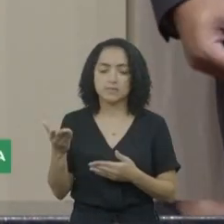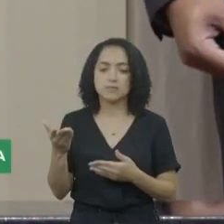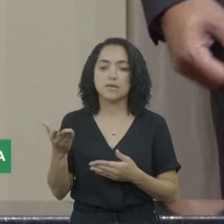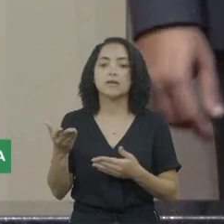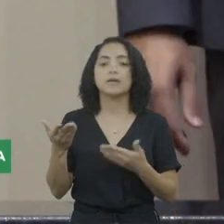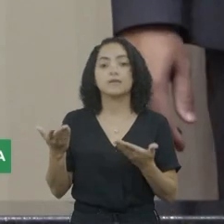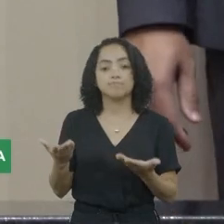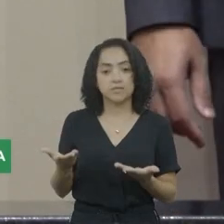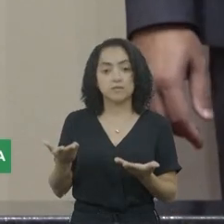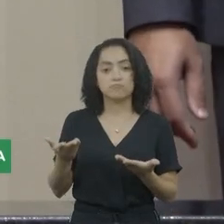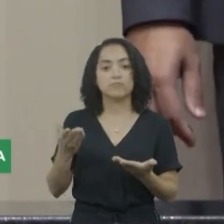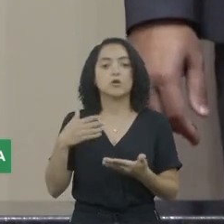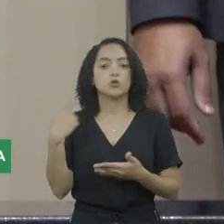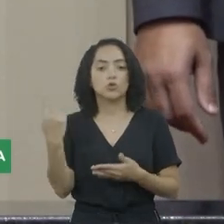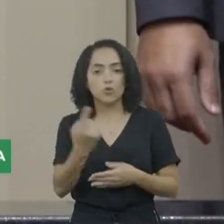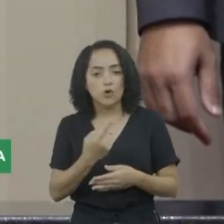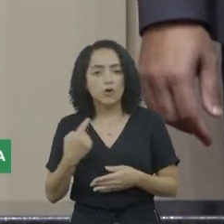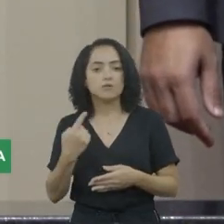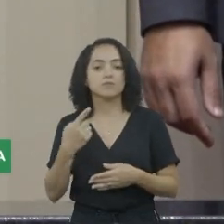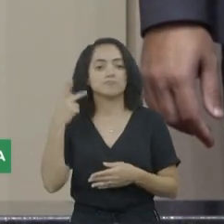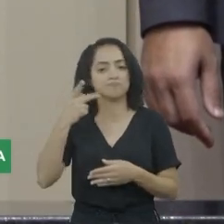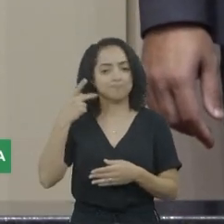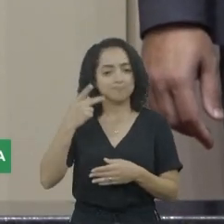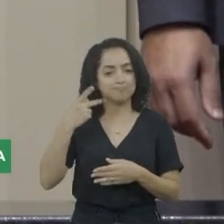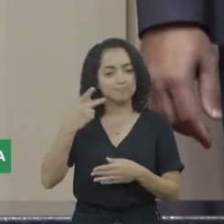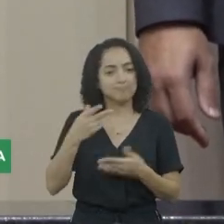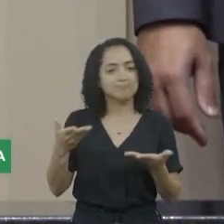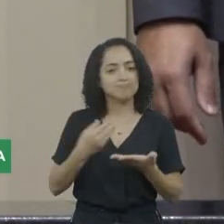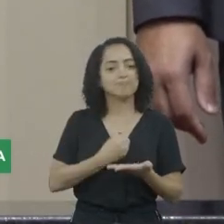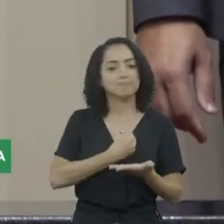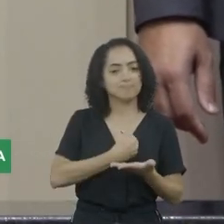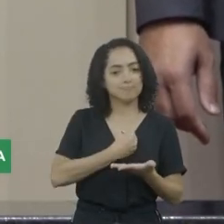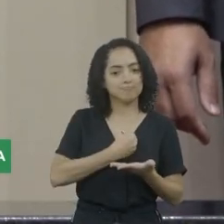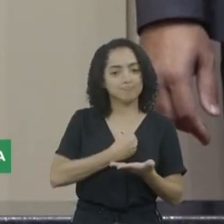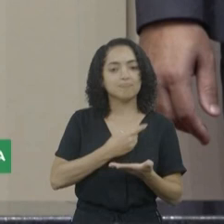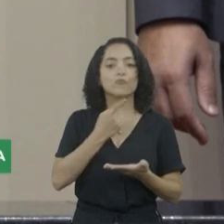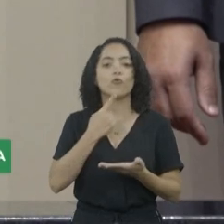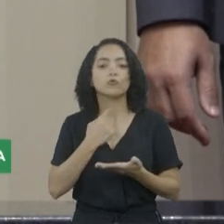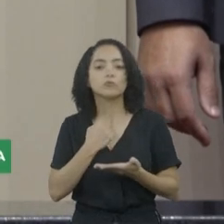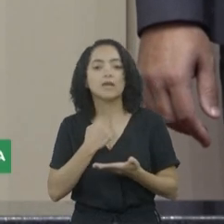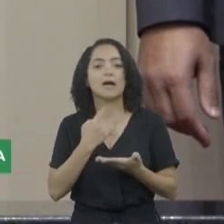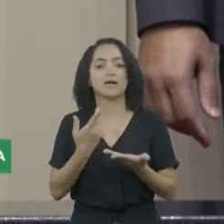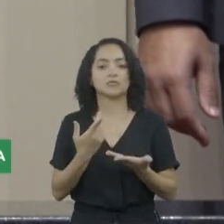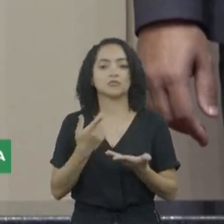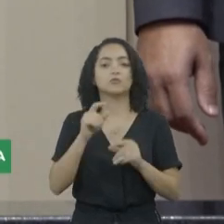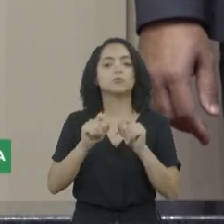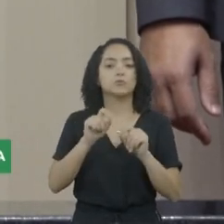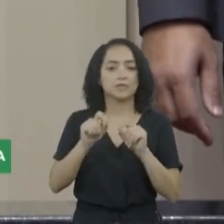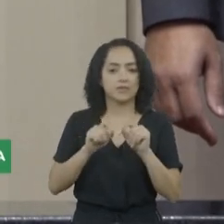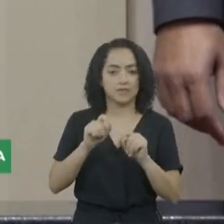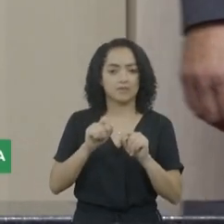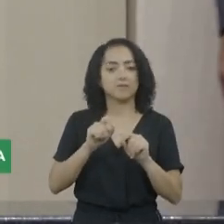nós parlamentares estamos aqui por vontade soberana do